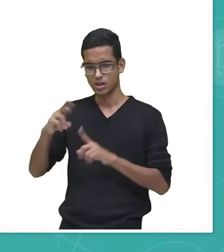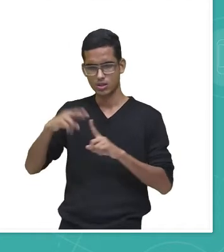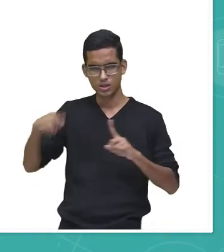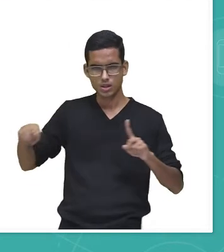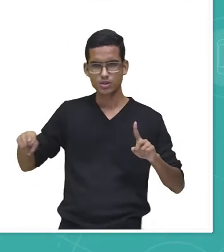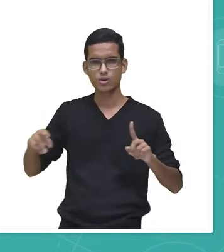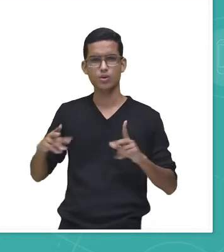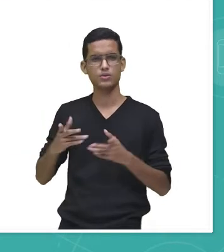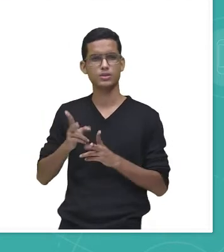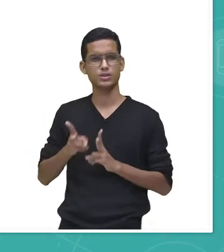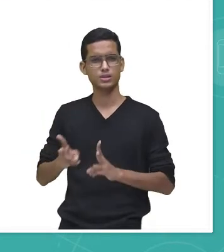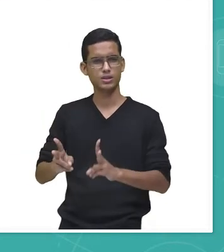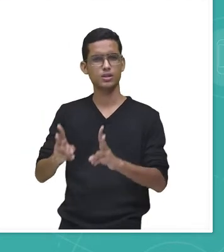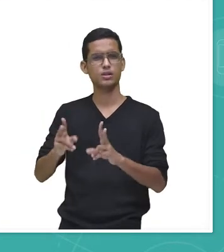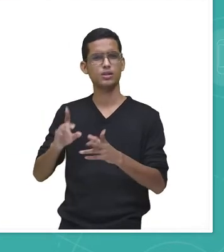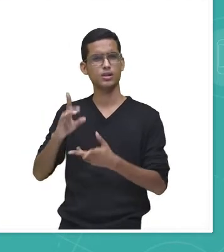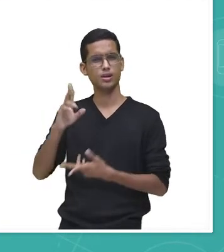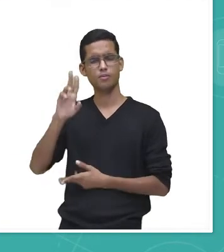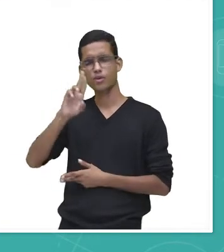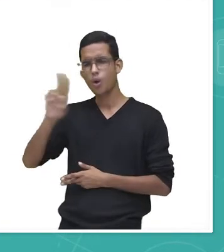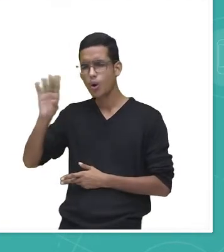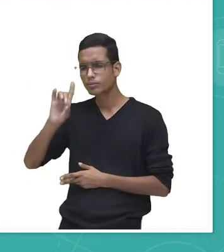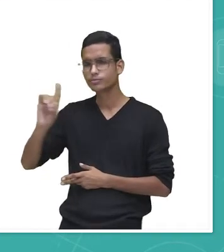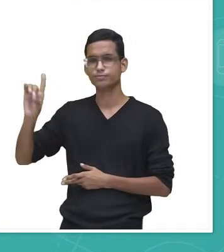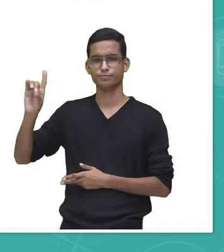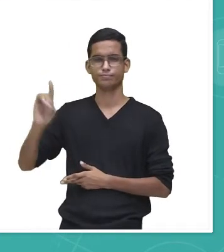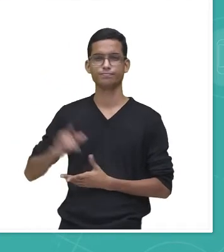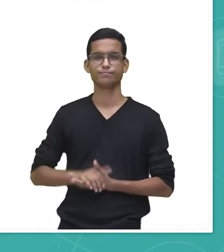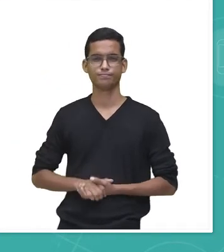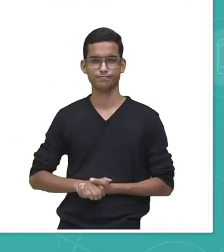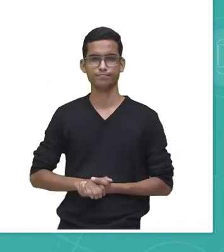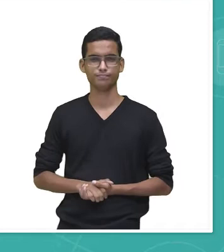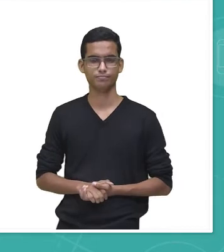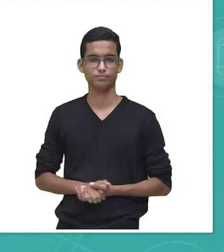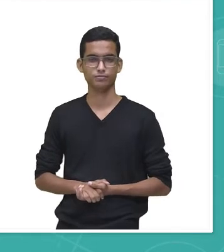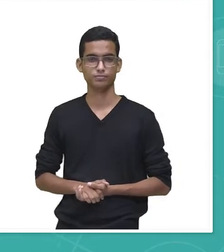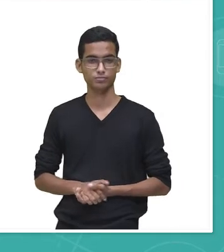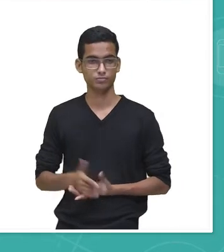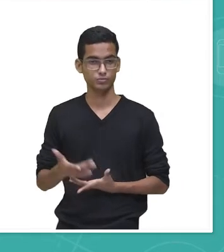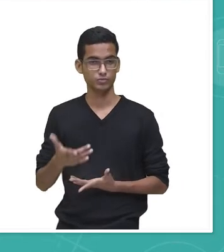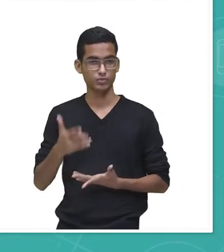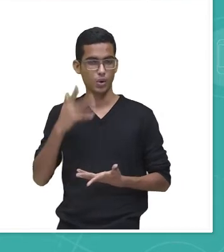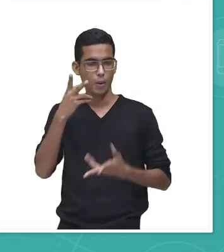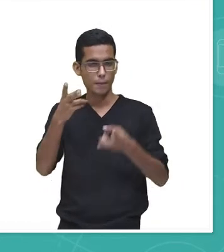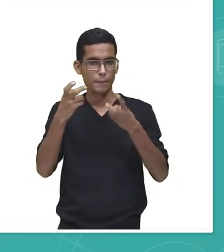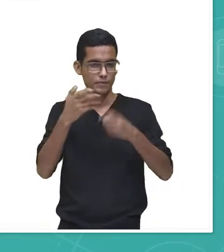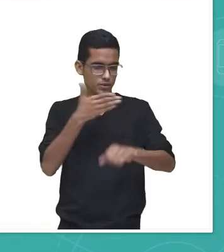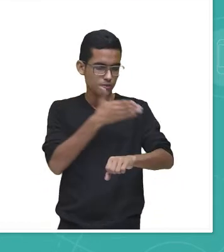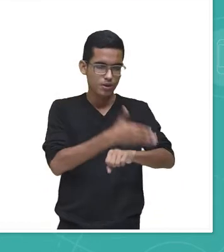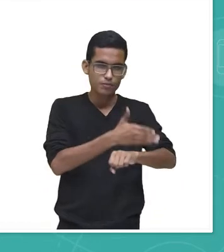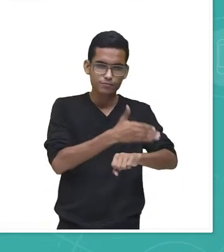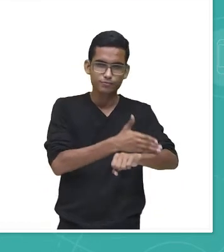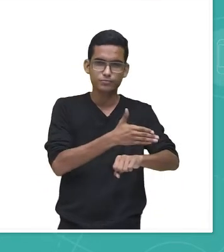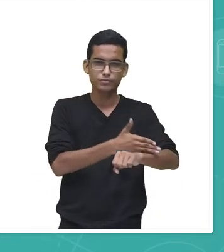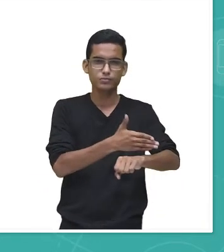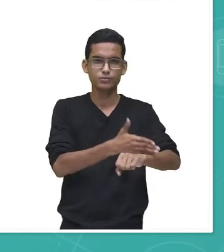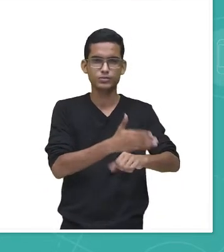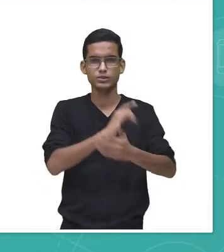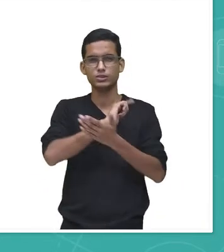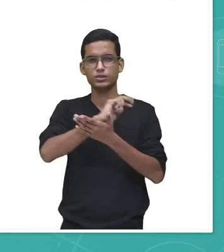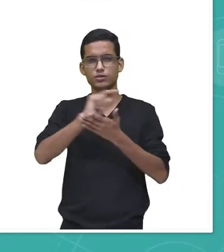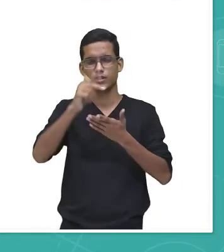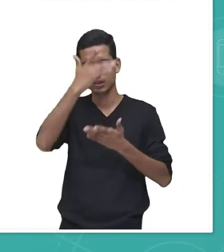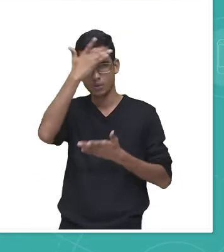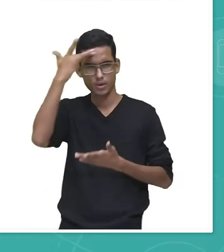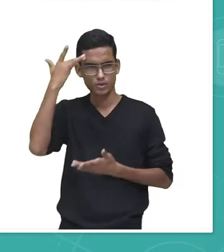Deus. Porém, vocês vão ver que no decorrer da Idade Média, muitos religiosos não seguiram mais essa linha bíblica e eles